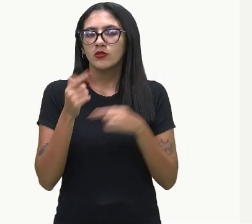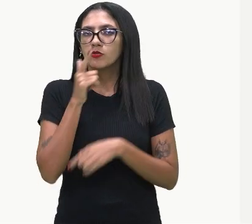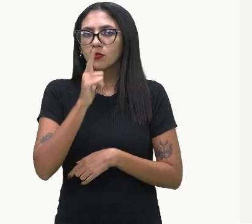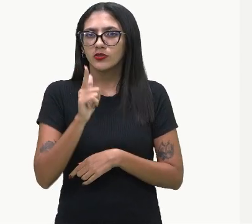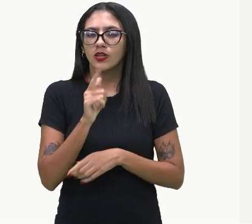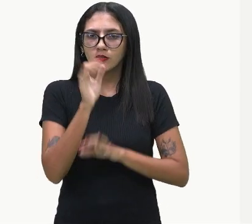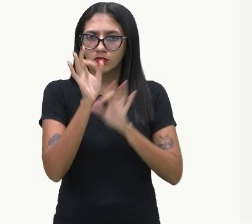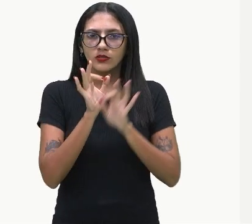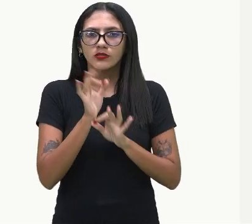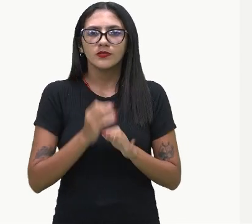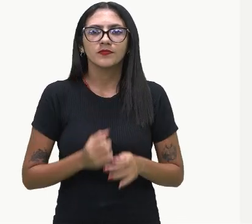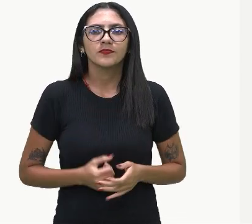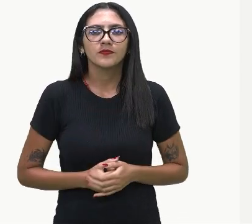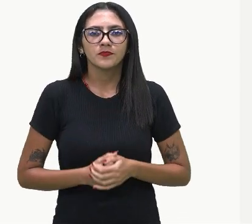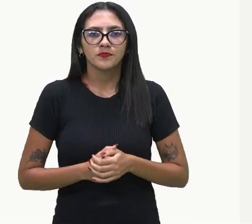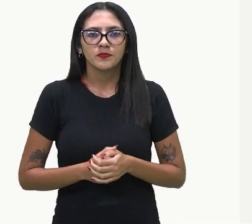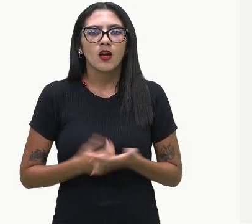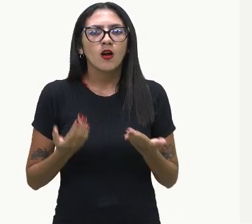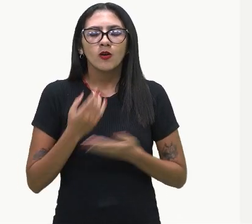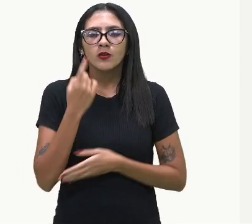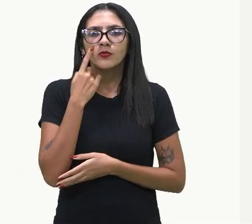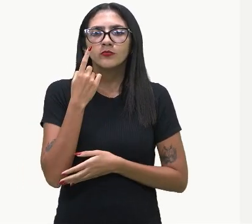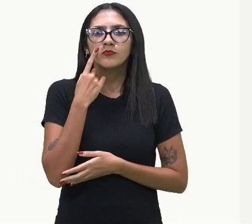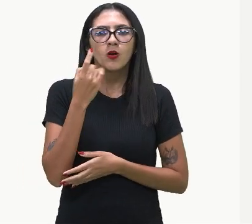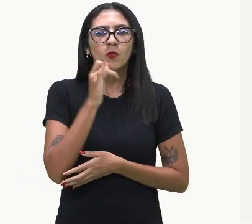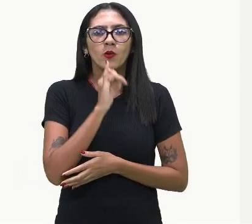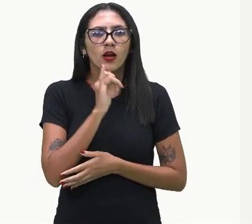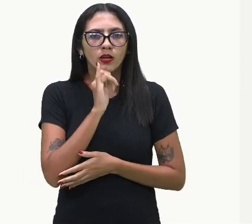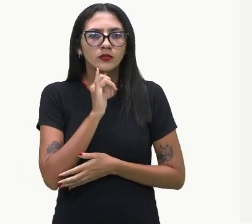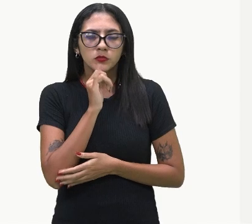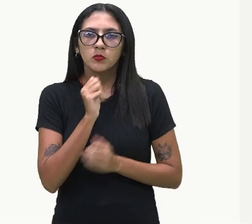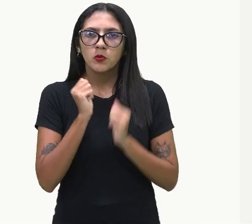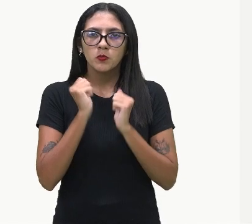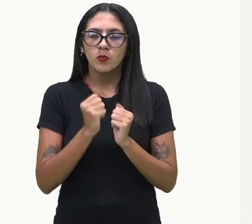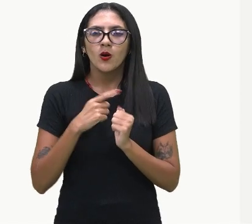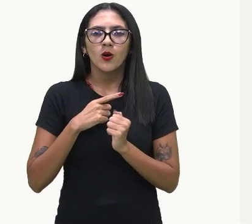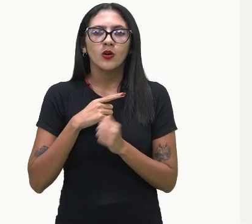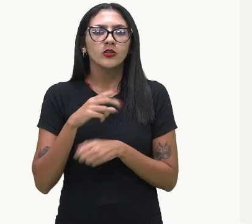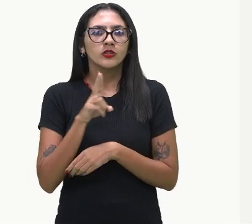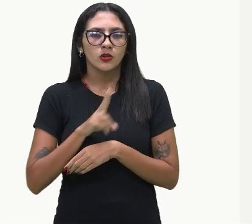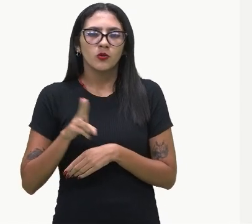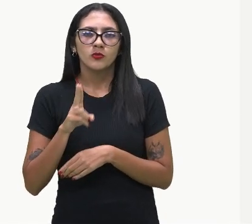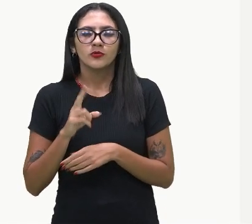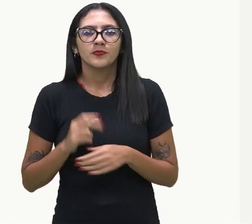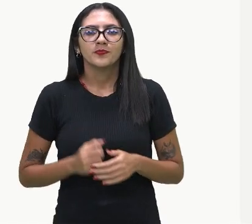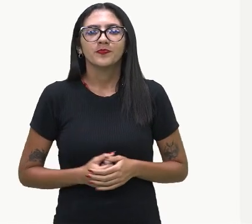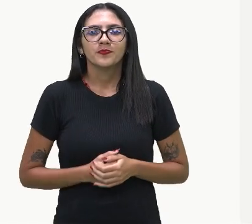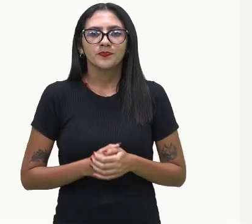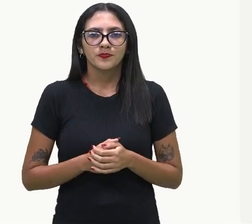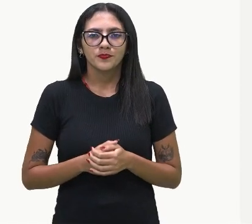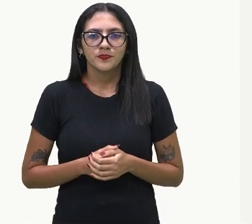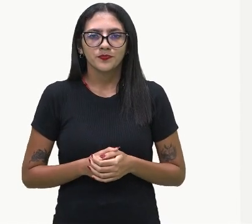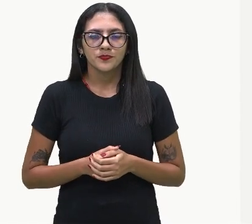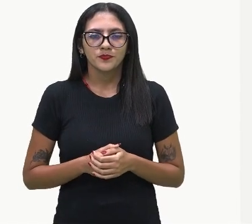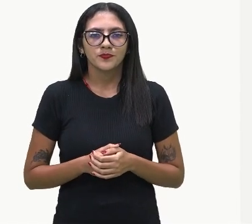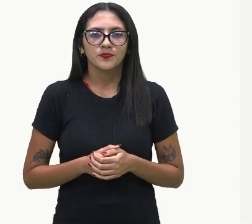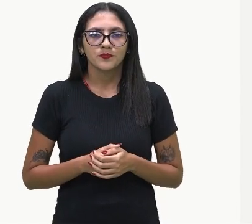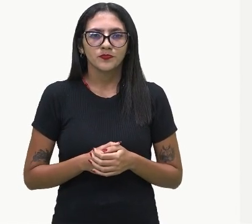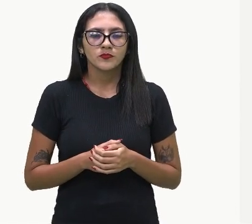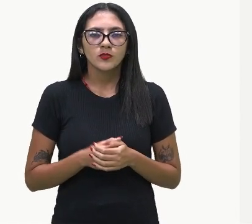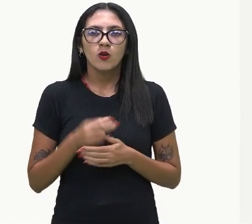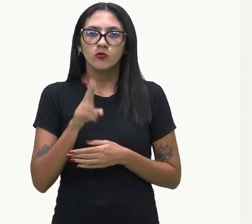Então, considere agora a seguinte situação na qual podemos aplicar o teorema de Tales